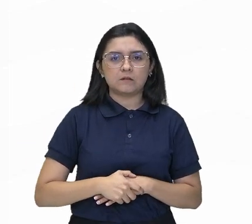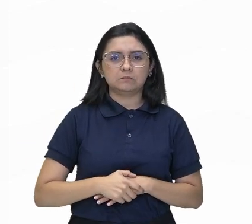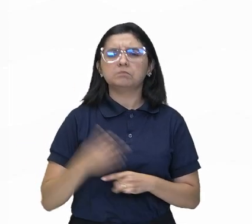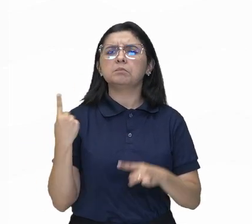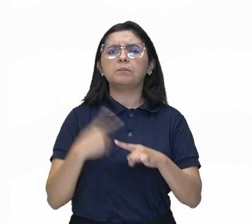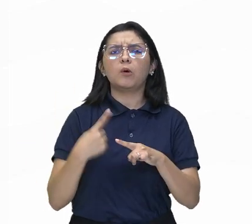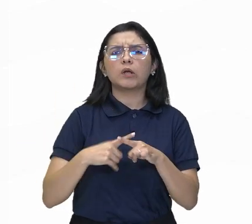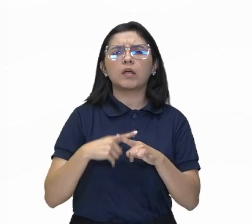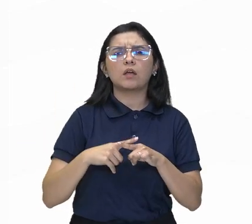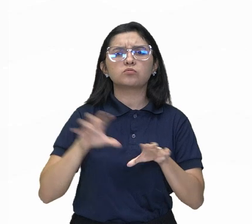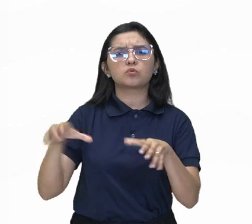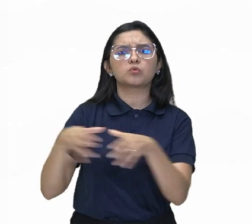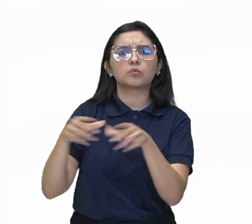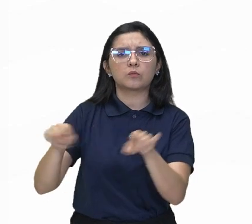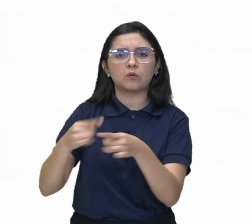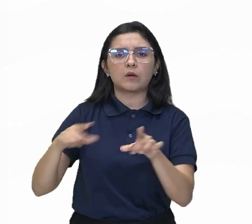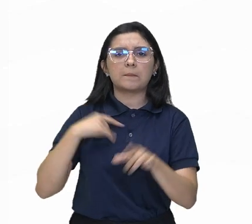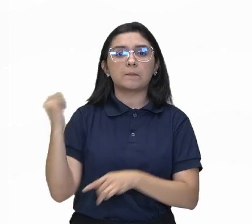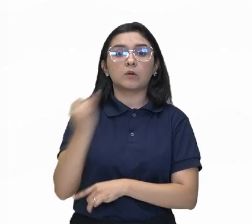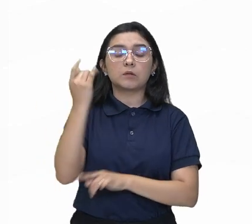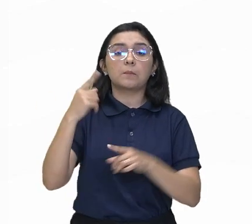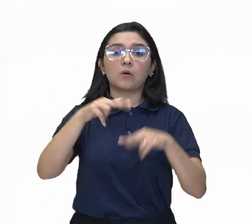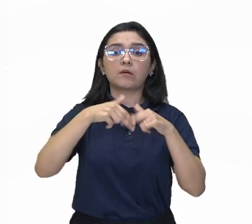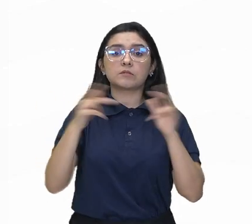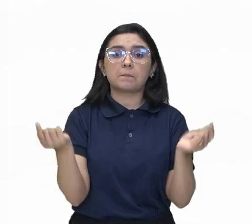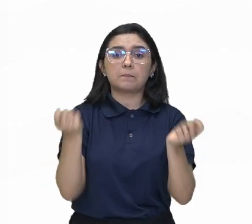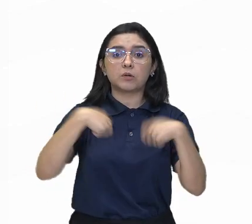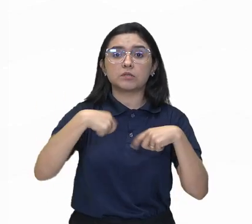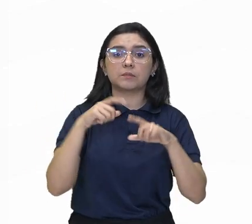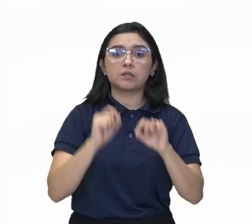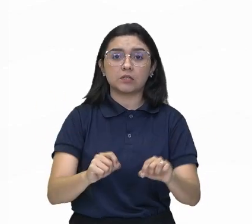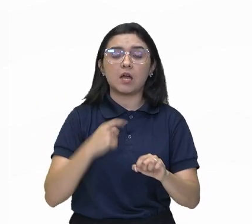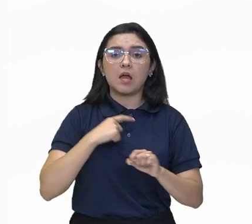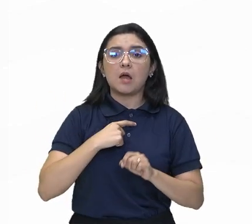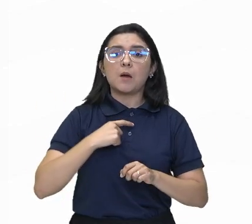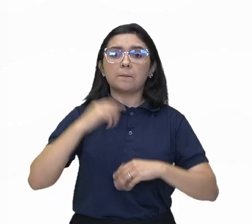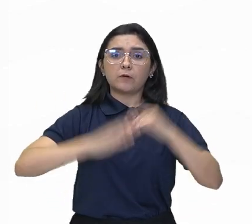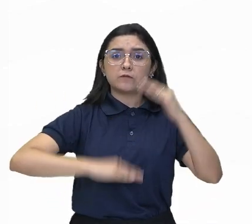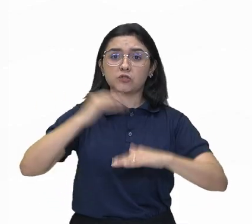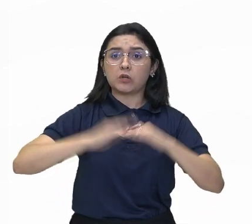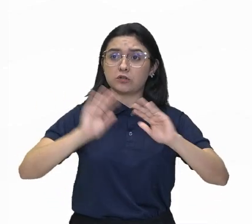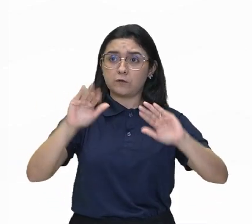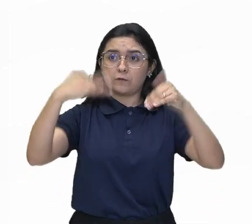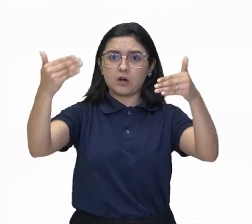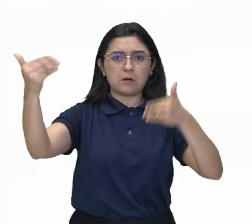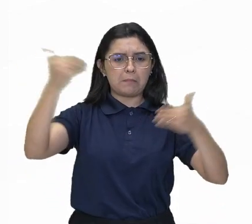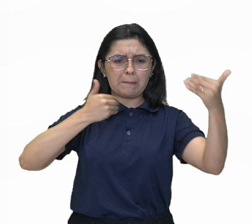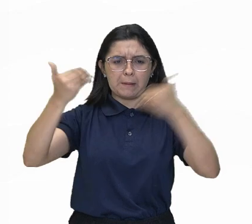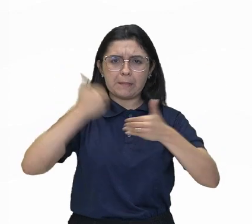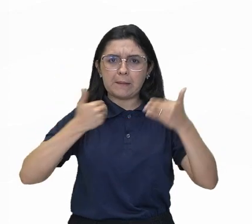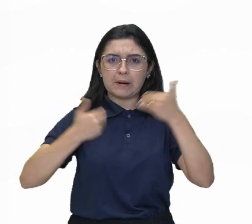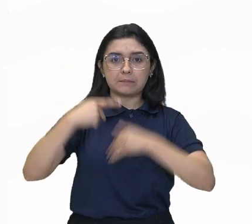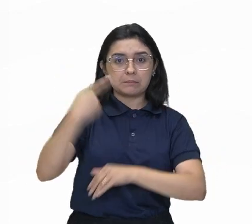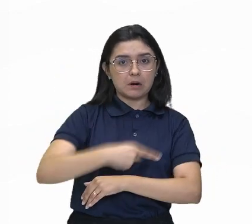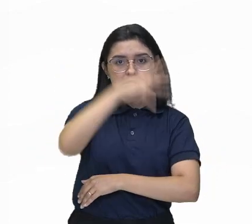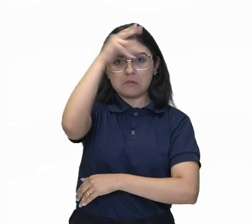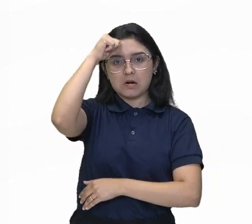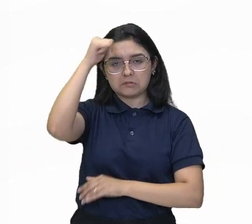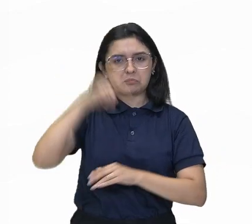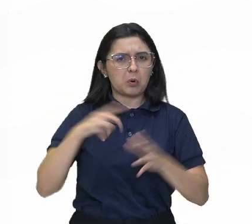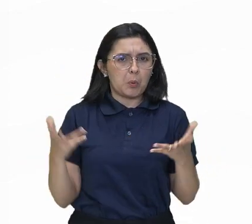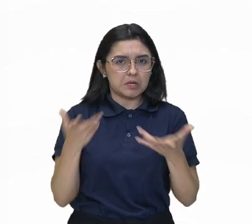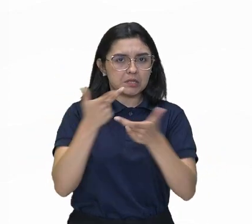foi tão importante? Pois possibilitou a vinda de músicos estrangeiros de alta qualidade